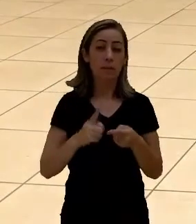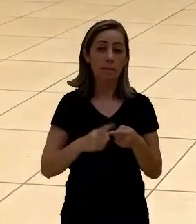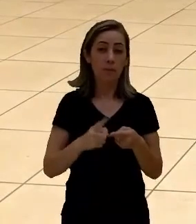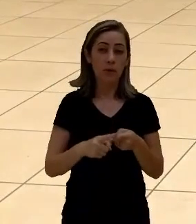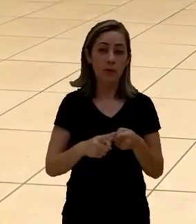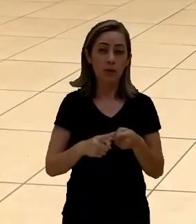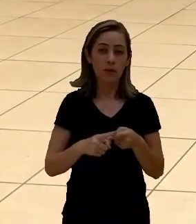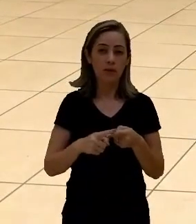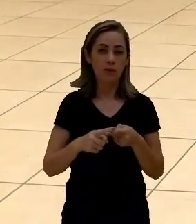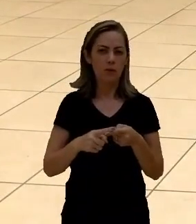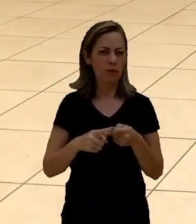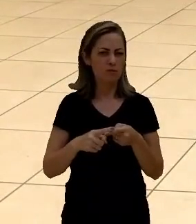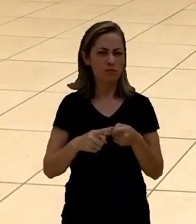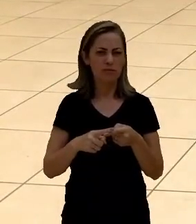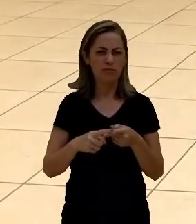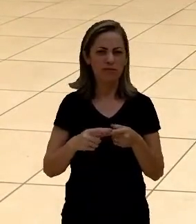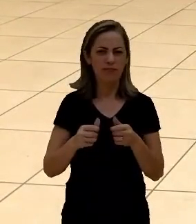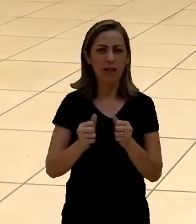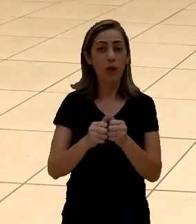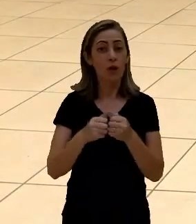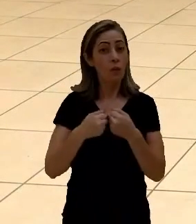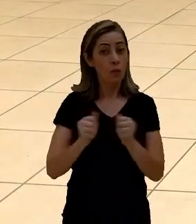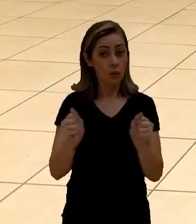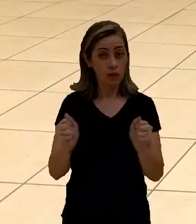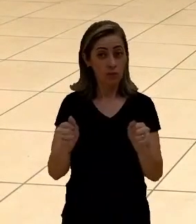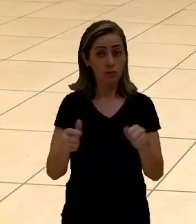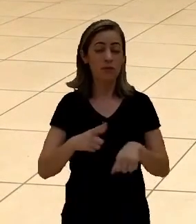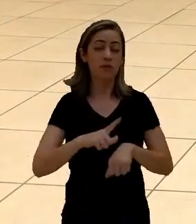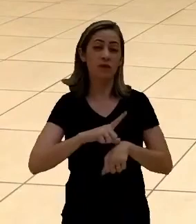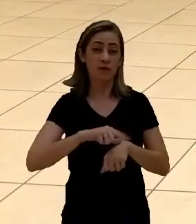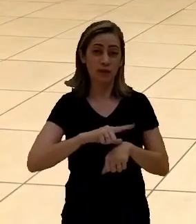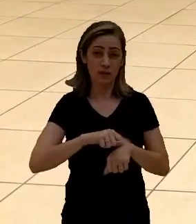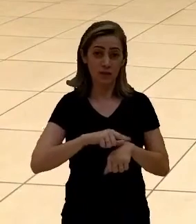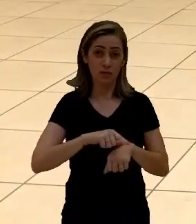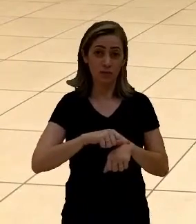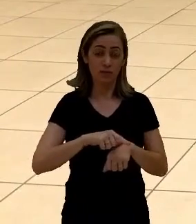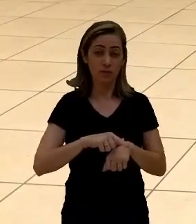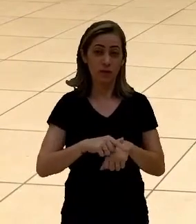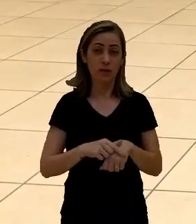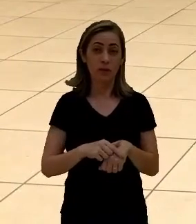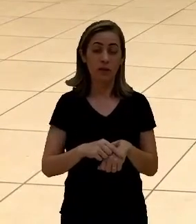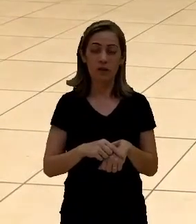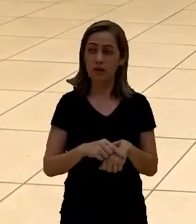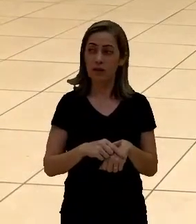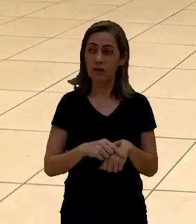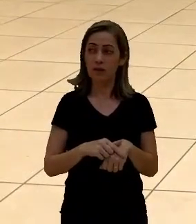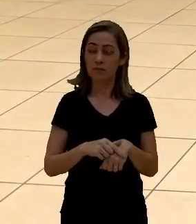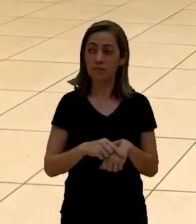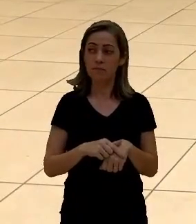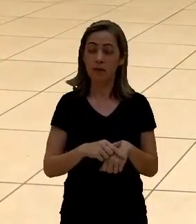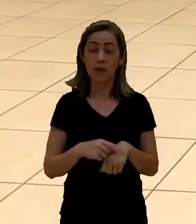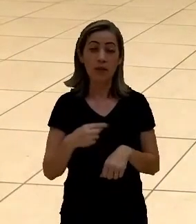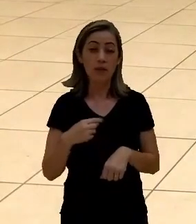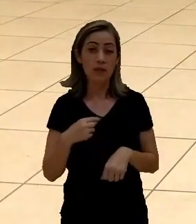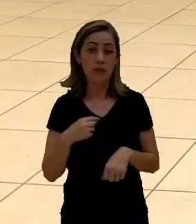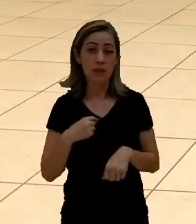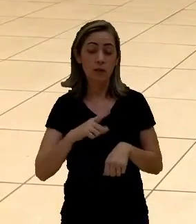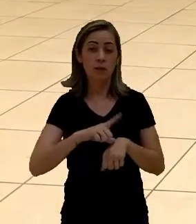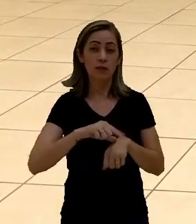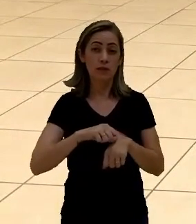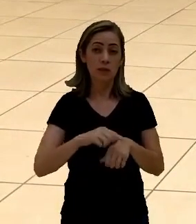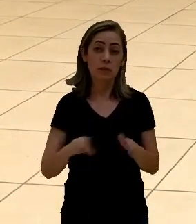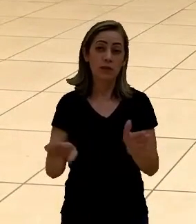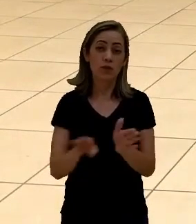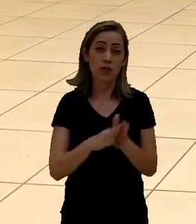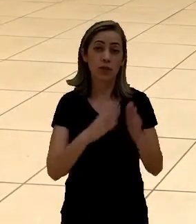ônibus atrasou perdi a validade se eu atrasei para chegar na igreja